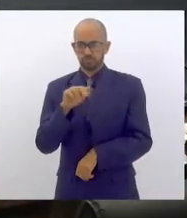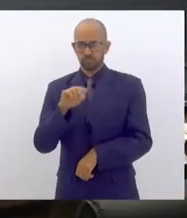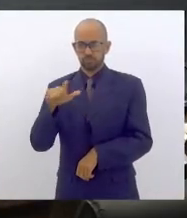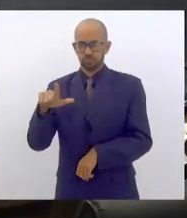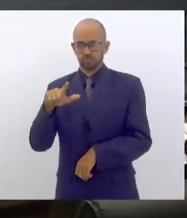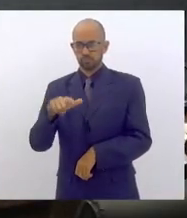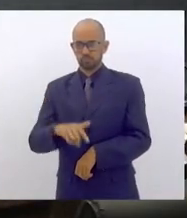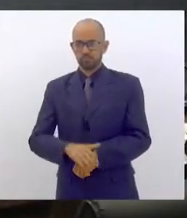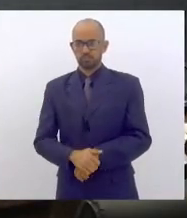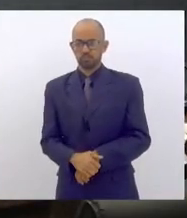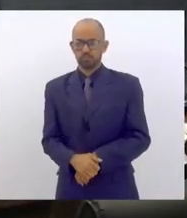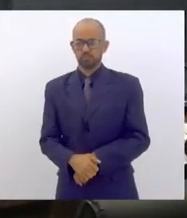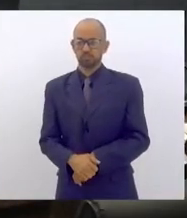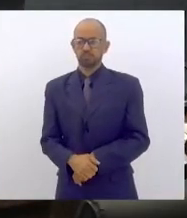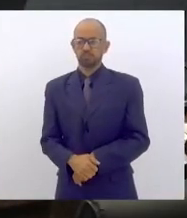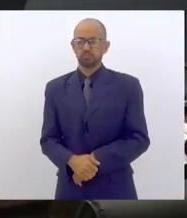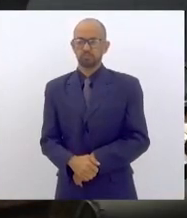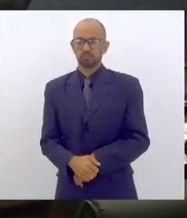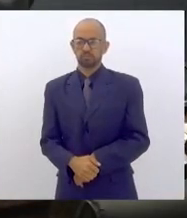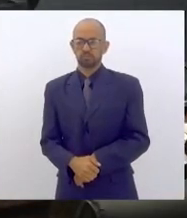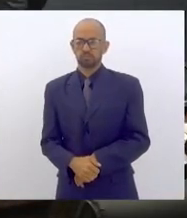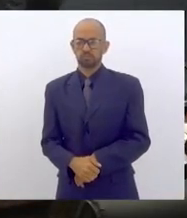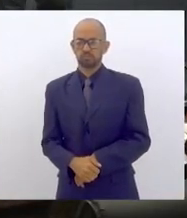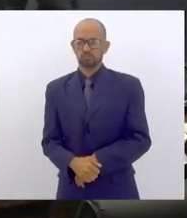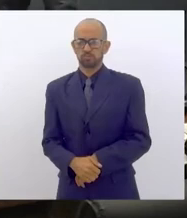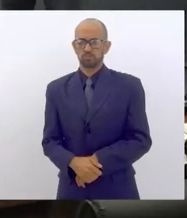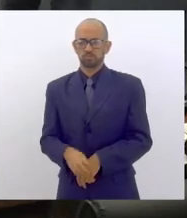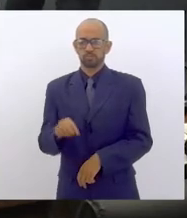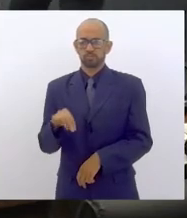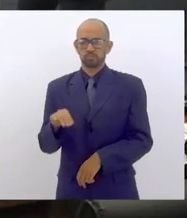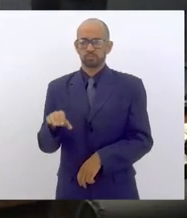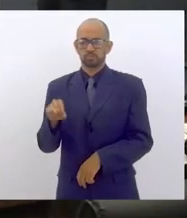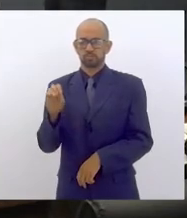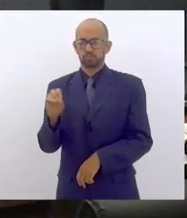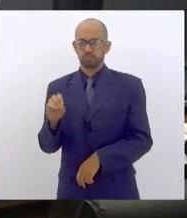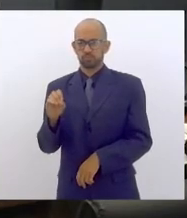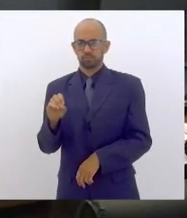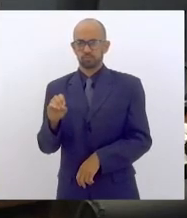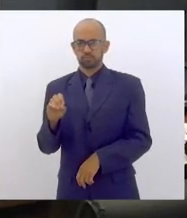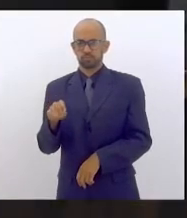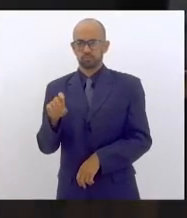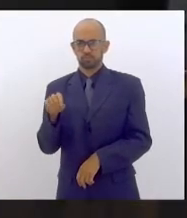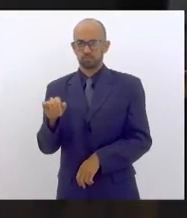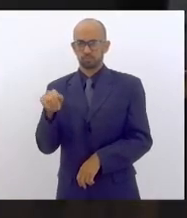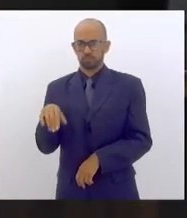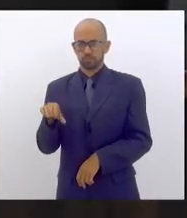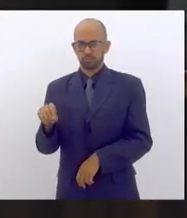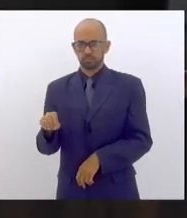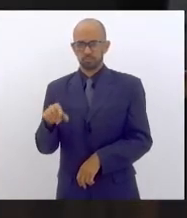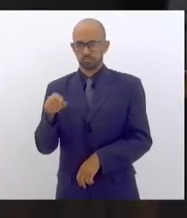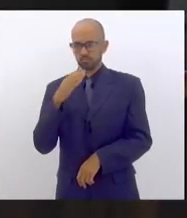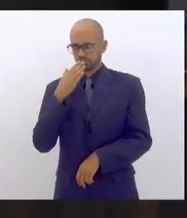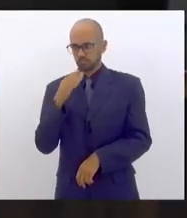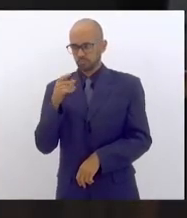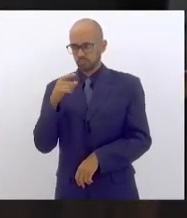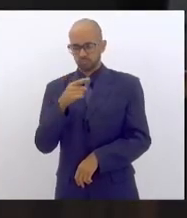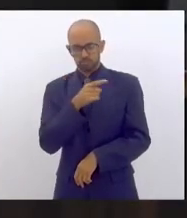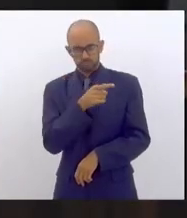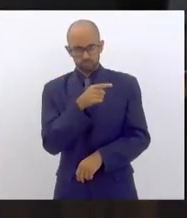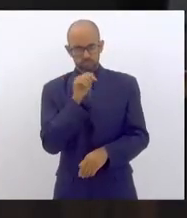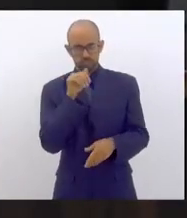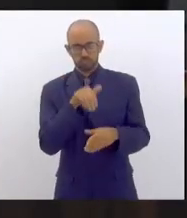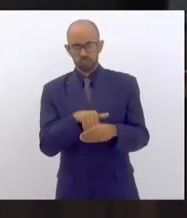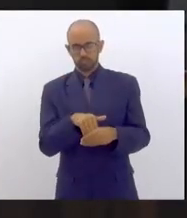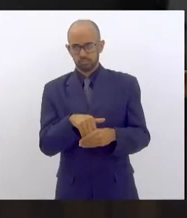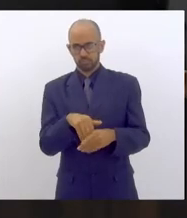Também, o Marcelo Dino, já eu vou te pedir já para você emitir, porque esse